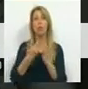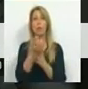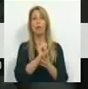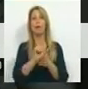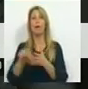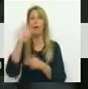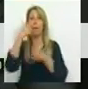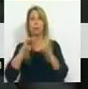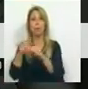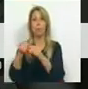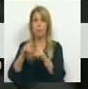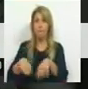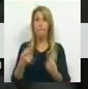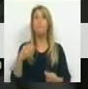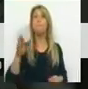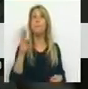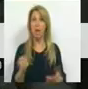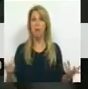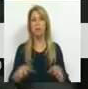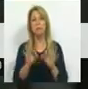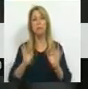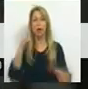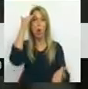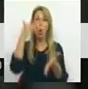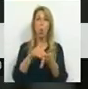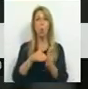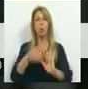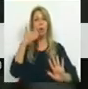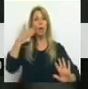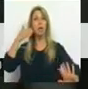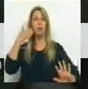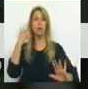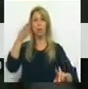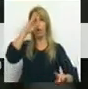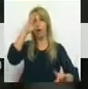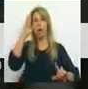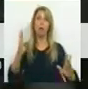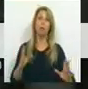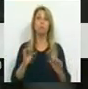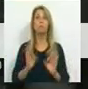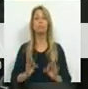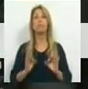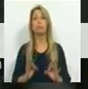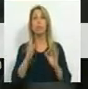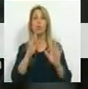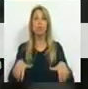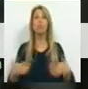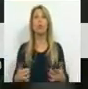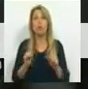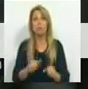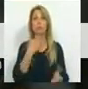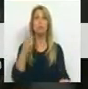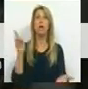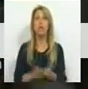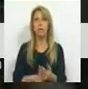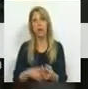Partido Socialista, que são uma espécie de conclusões adiantadas, venham a ser aquilo que poderá ser a verdade